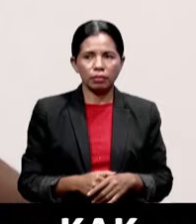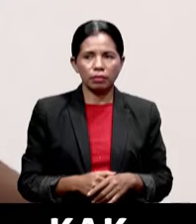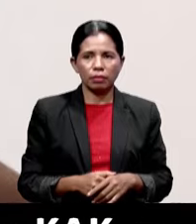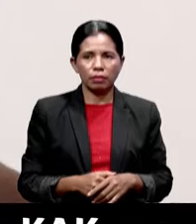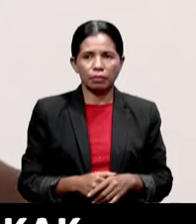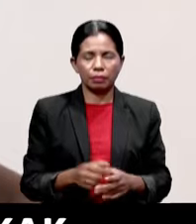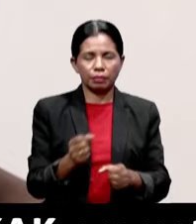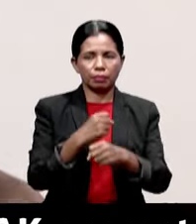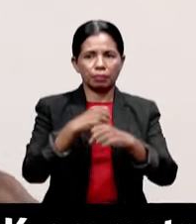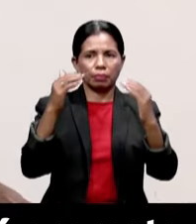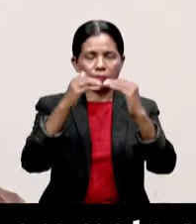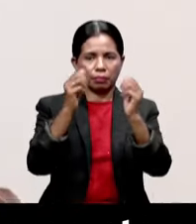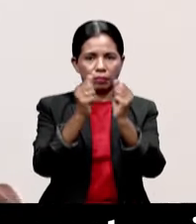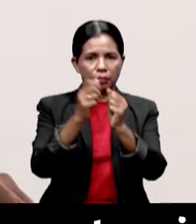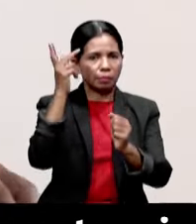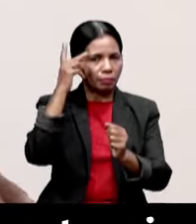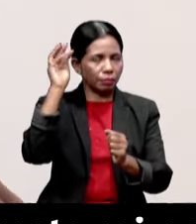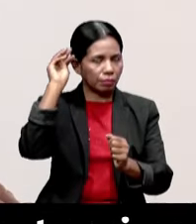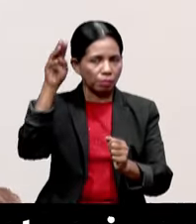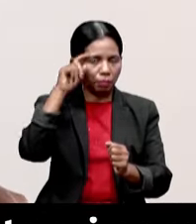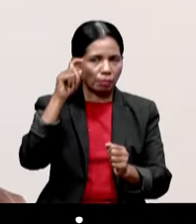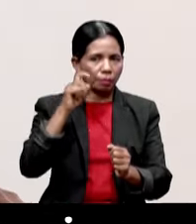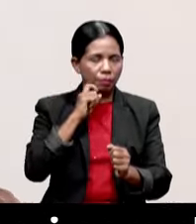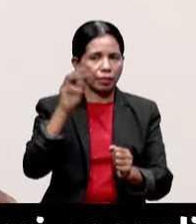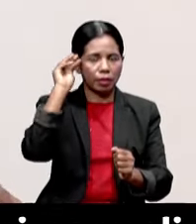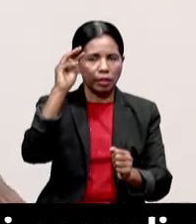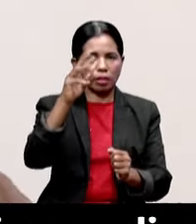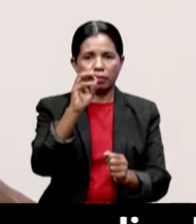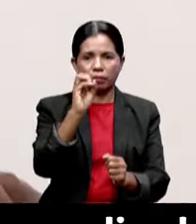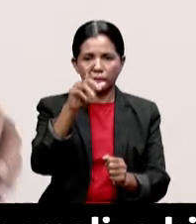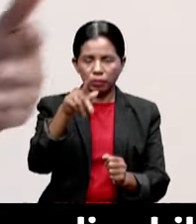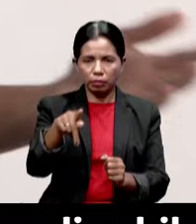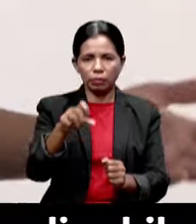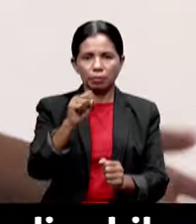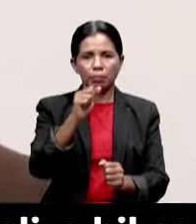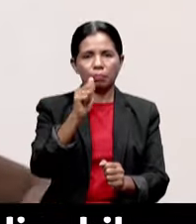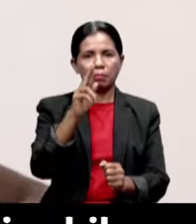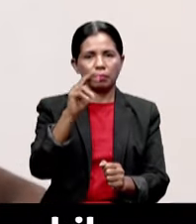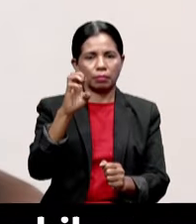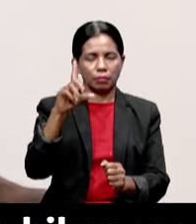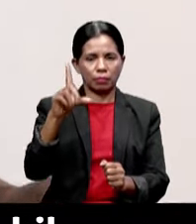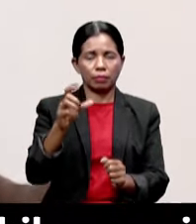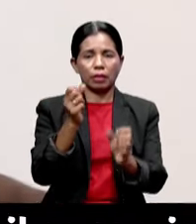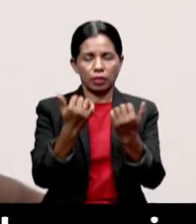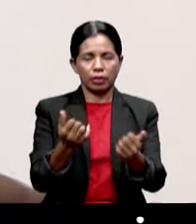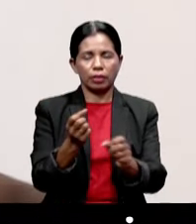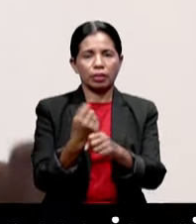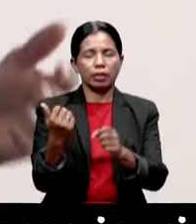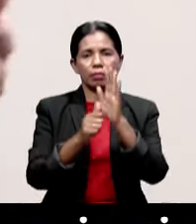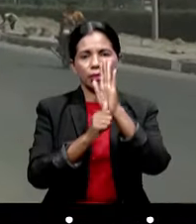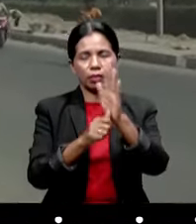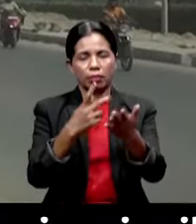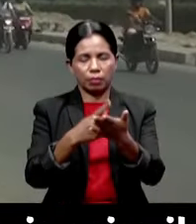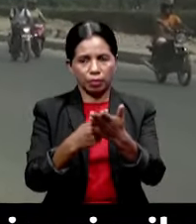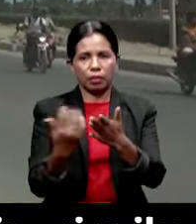Foi em halau encontro o primeiro-ministro Kairala Xanana Guzmão, ministro Obras Públicas Samuel Marçal Ateten, dadão ne se representa projeto